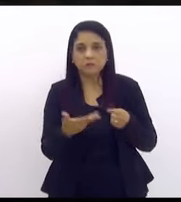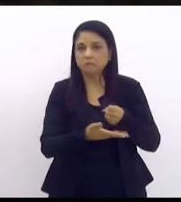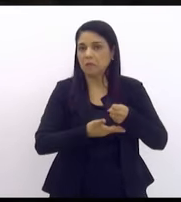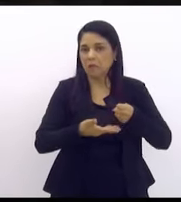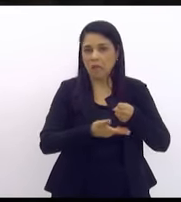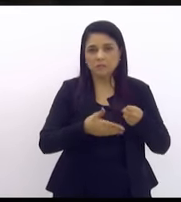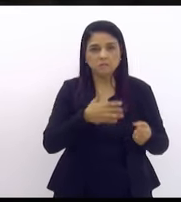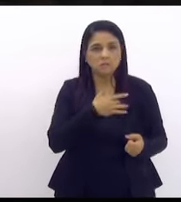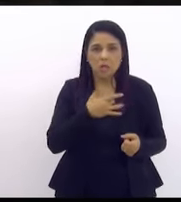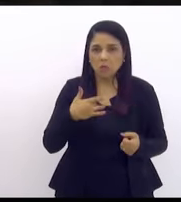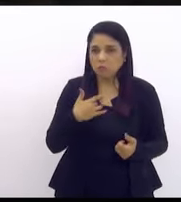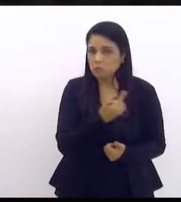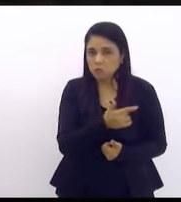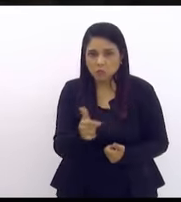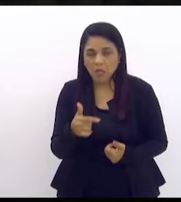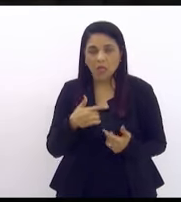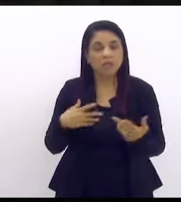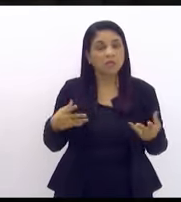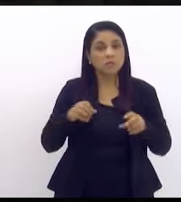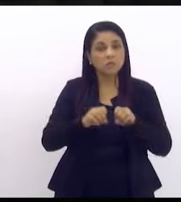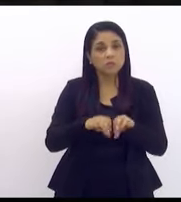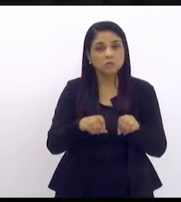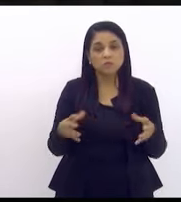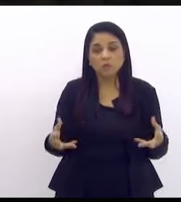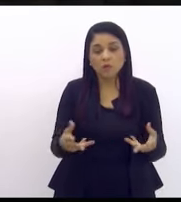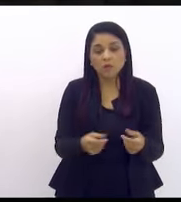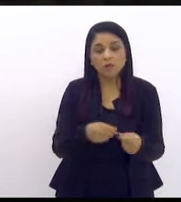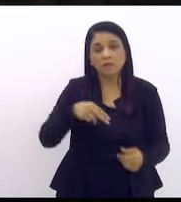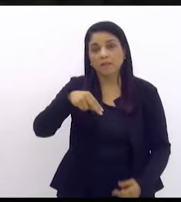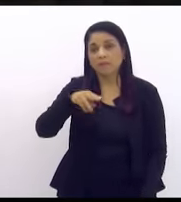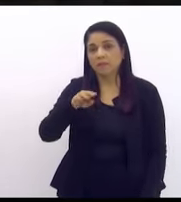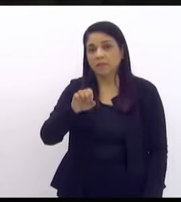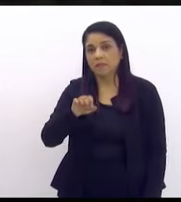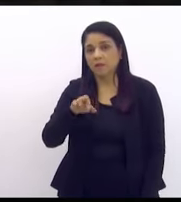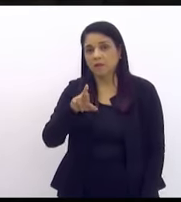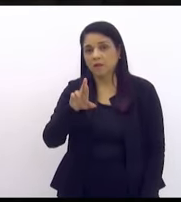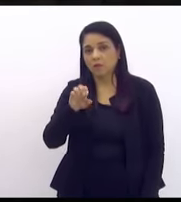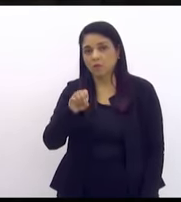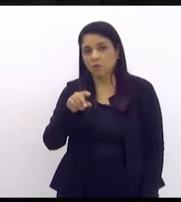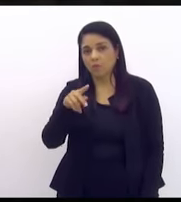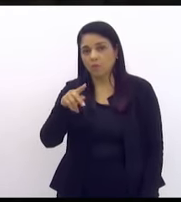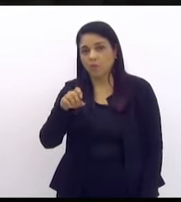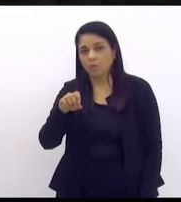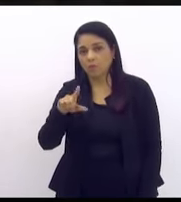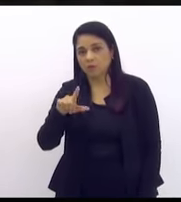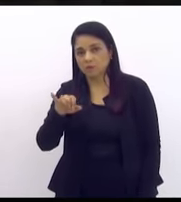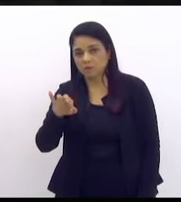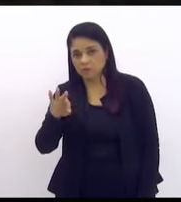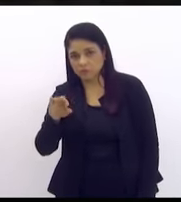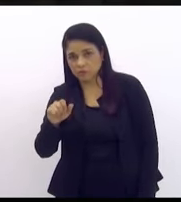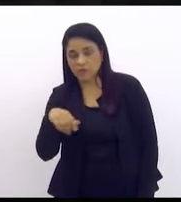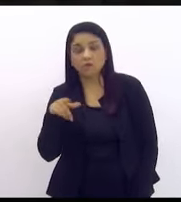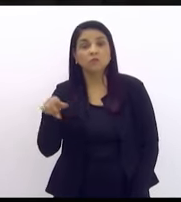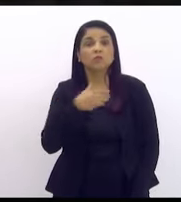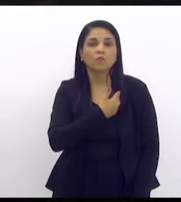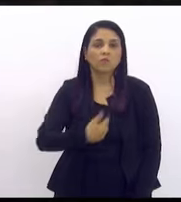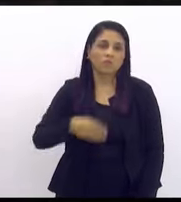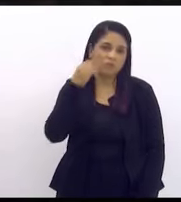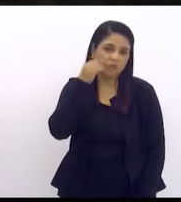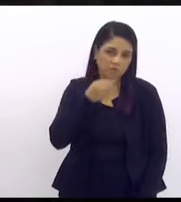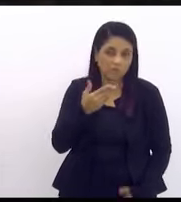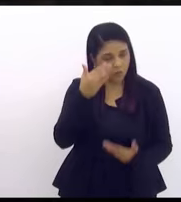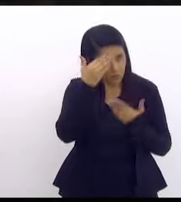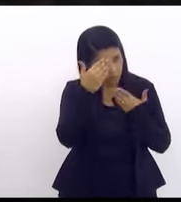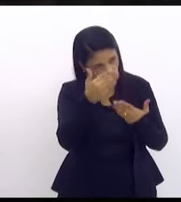saúde, à educação de qualidade. Essa é a necropolítica do governador Cláudio Castro. Muito obrigada, senhora